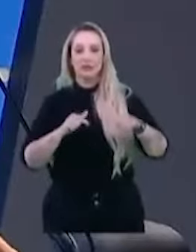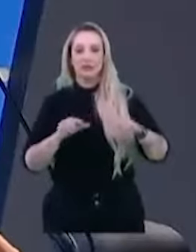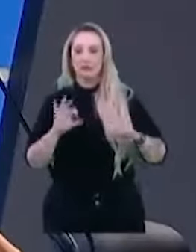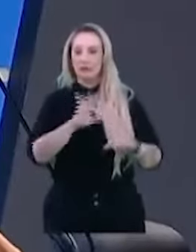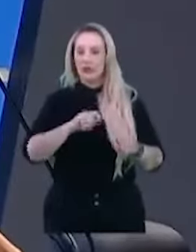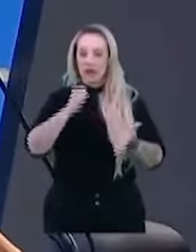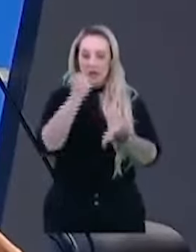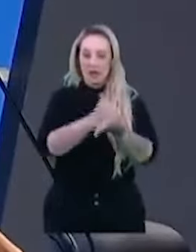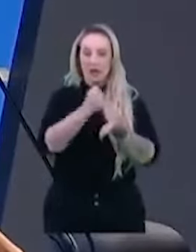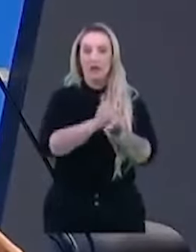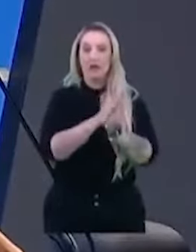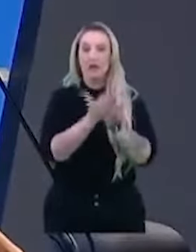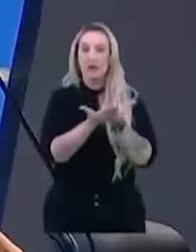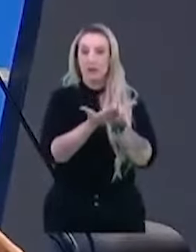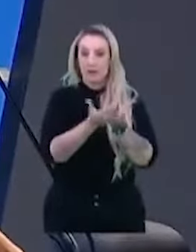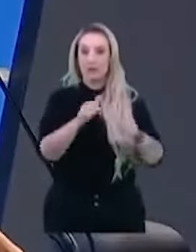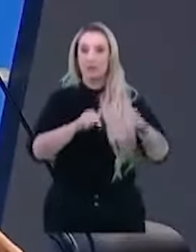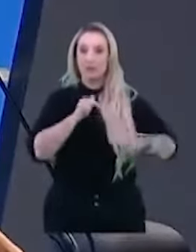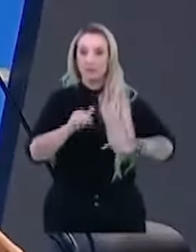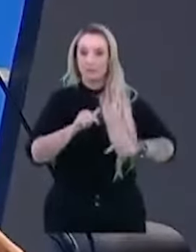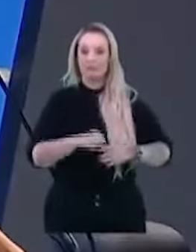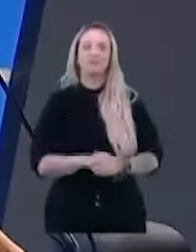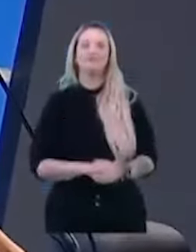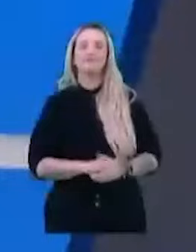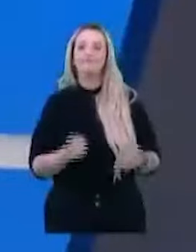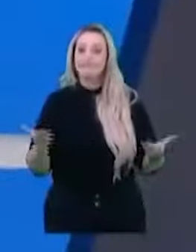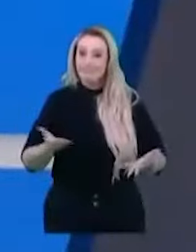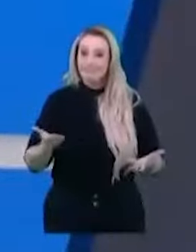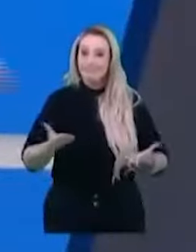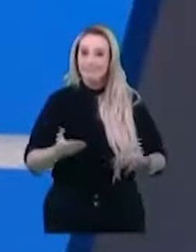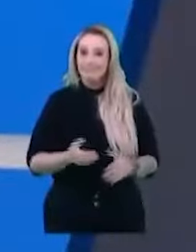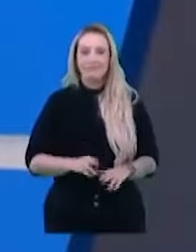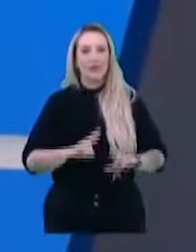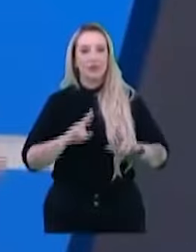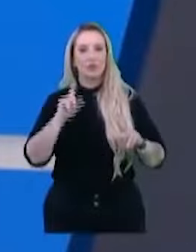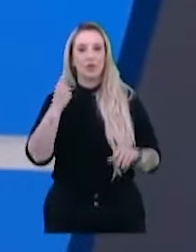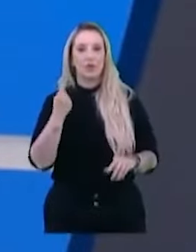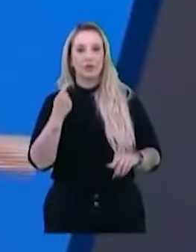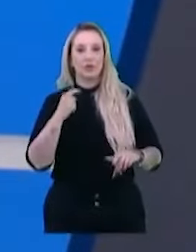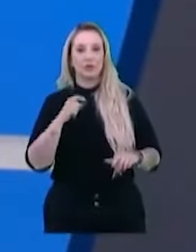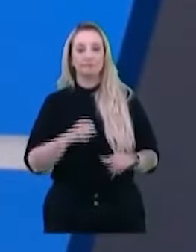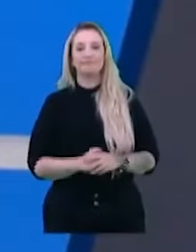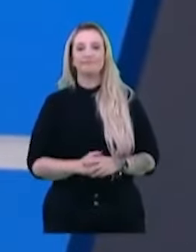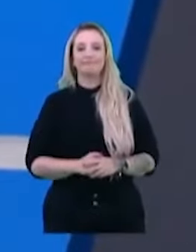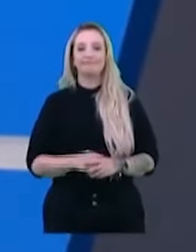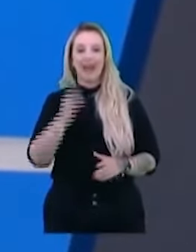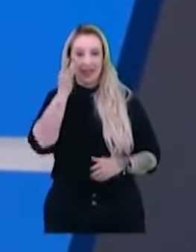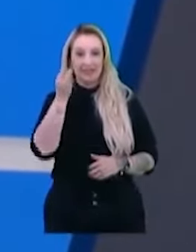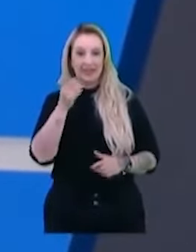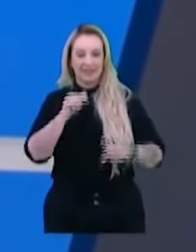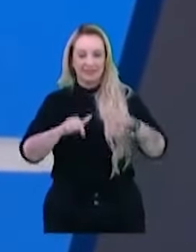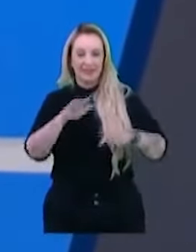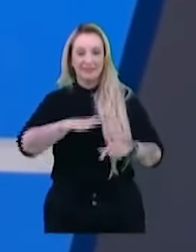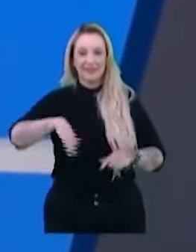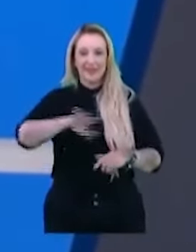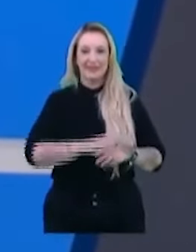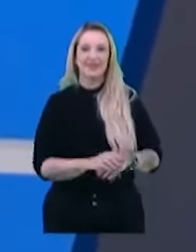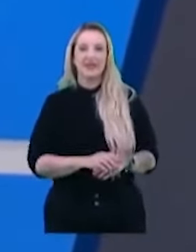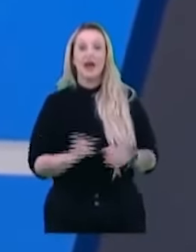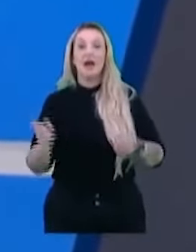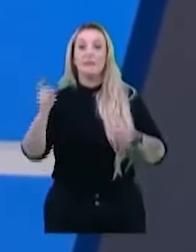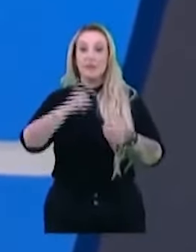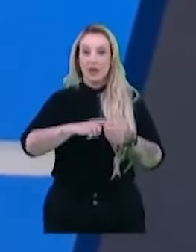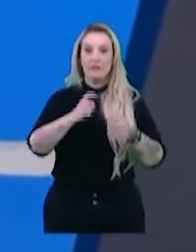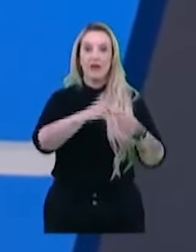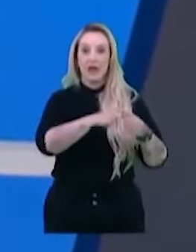com carteira assinada, que hoje não é a única realidade da classe trabalhadora. Os trabalhadores que estão na